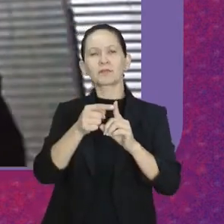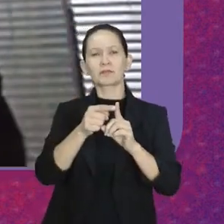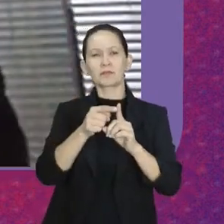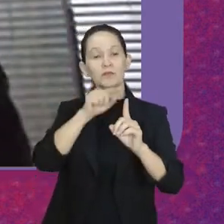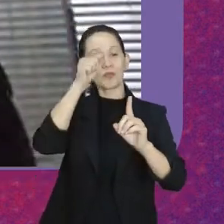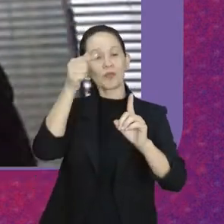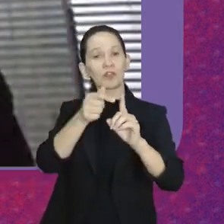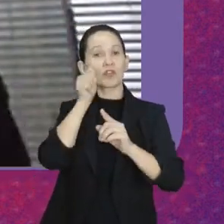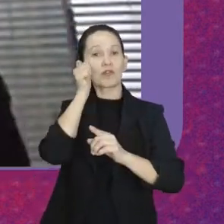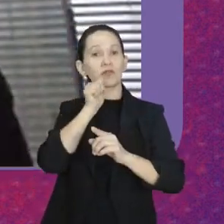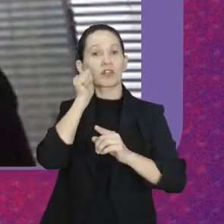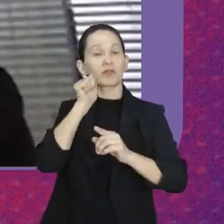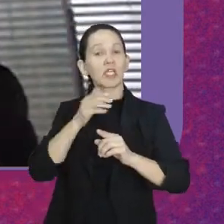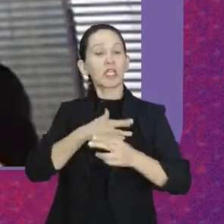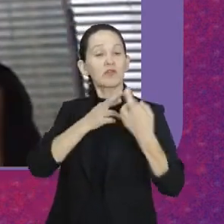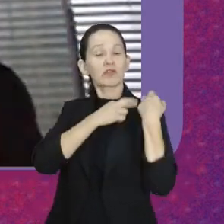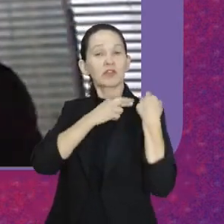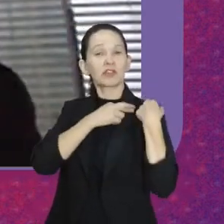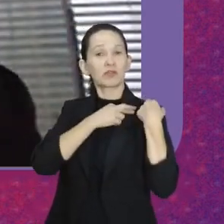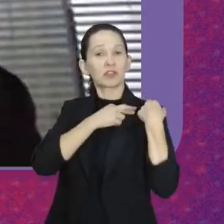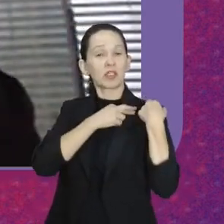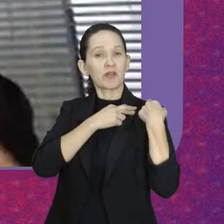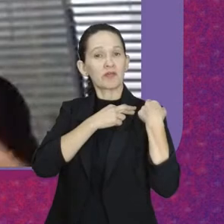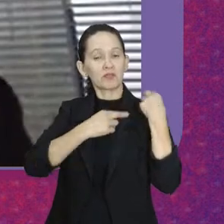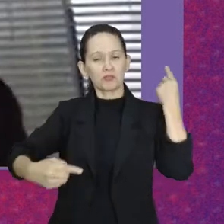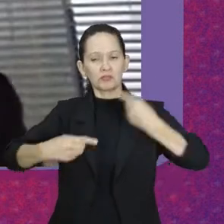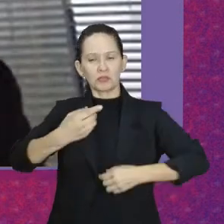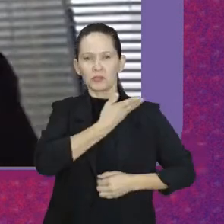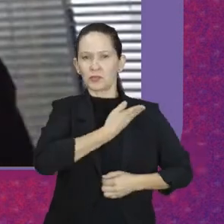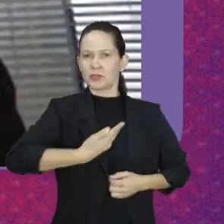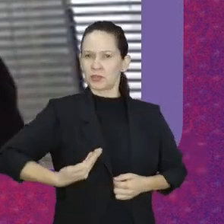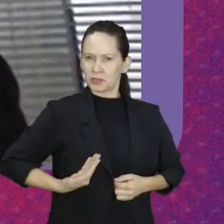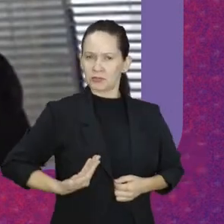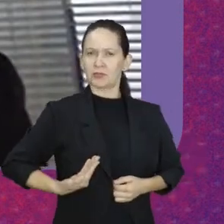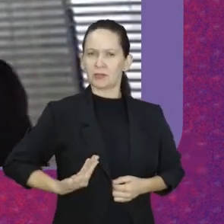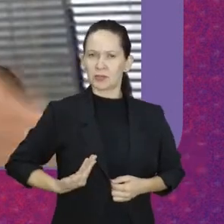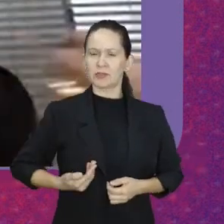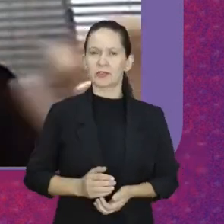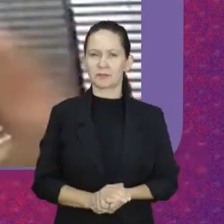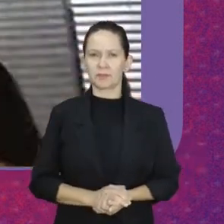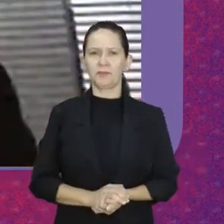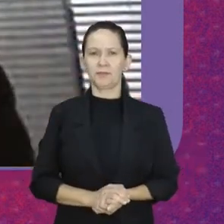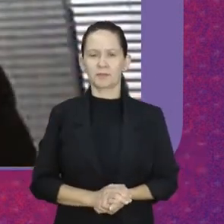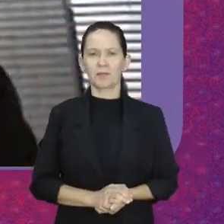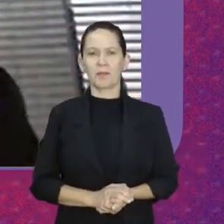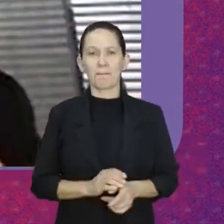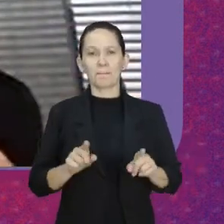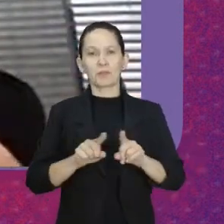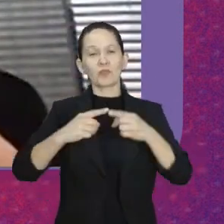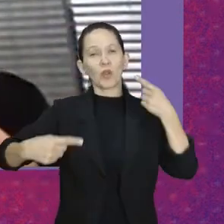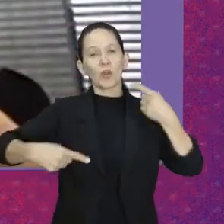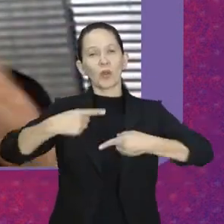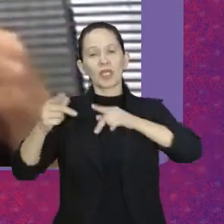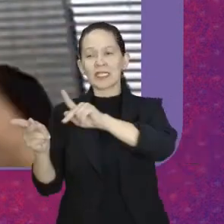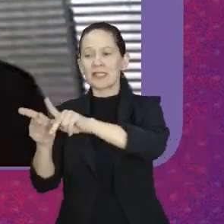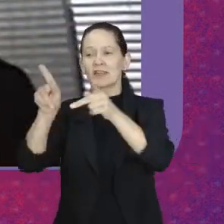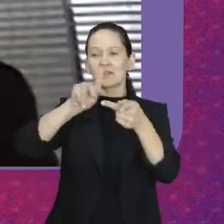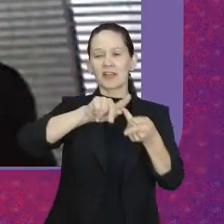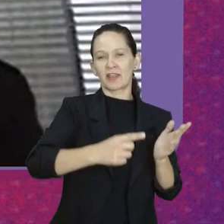com as mulheres como titulares de determinadas políticas públicas, como as políticas de transferência de